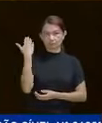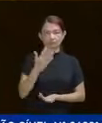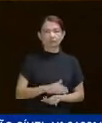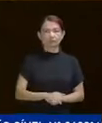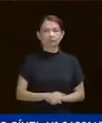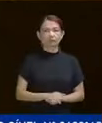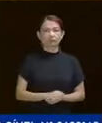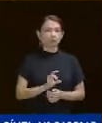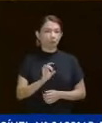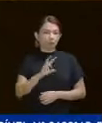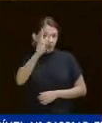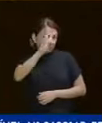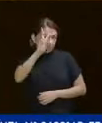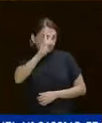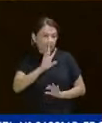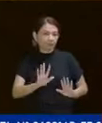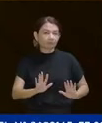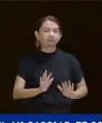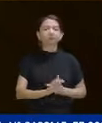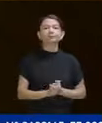só para rememorar,